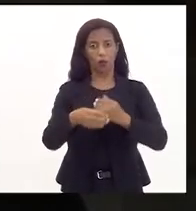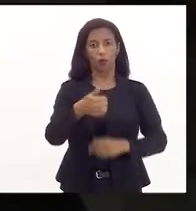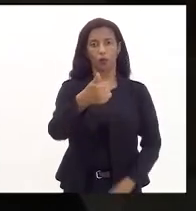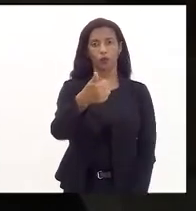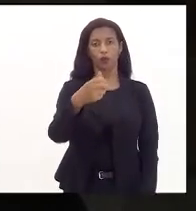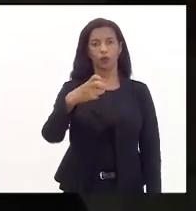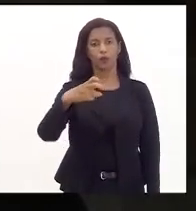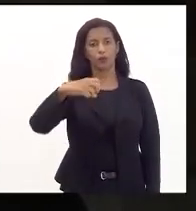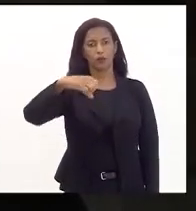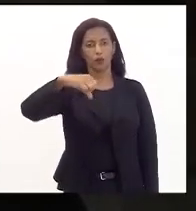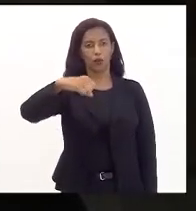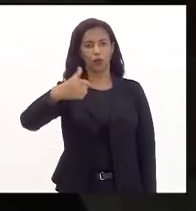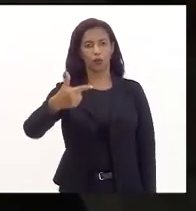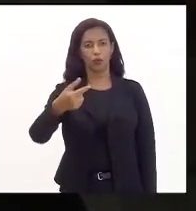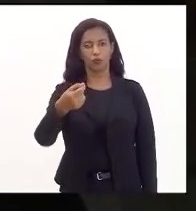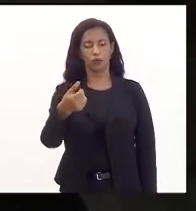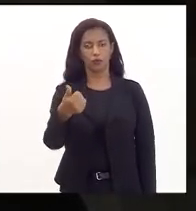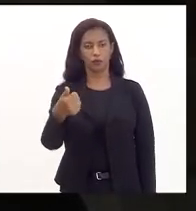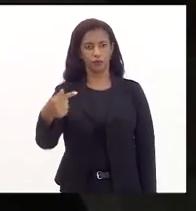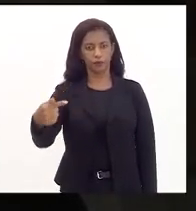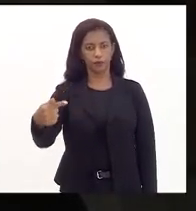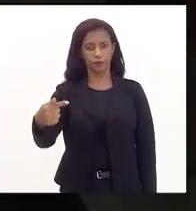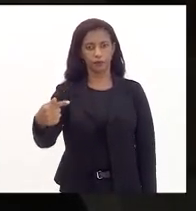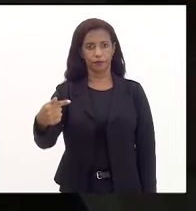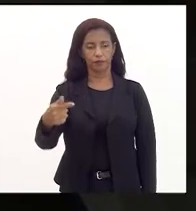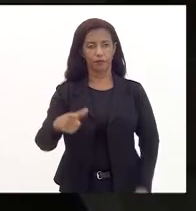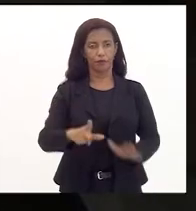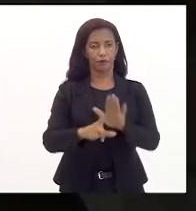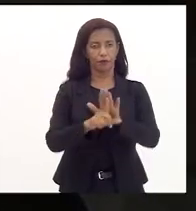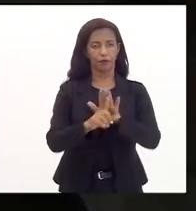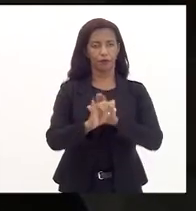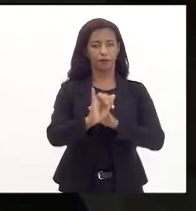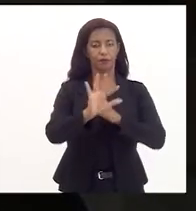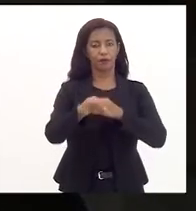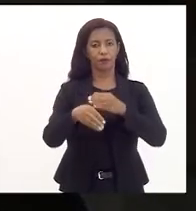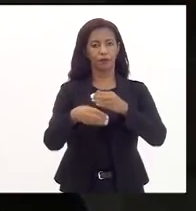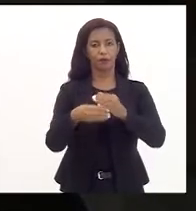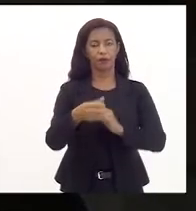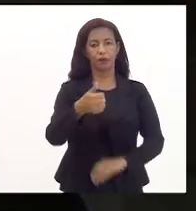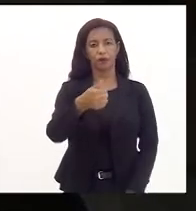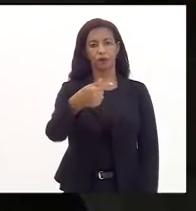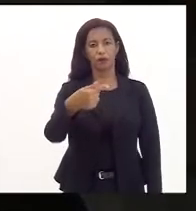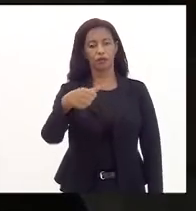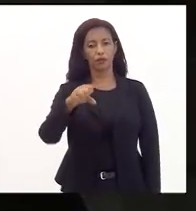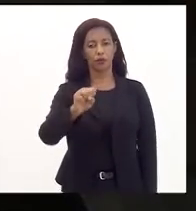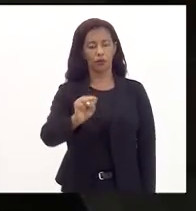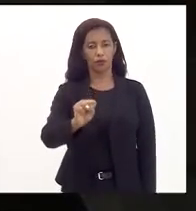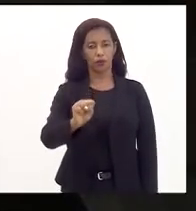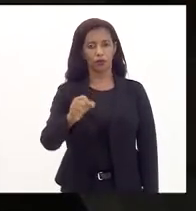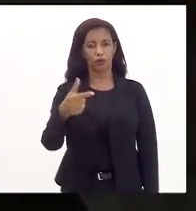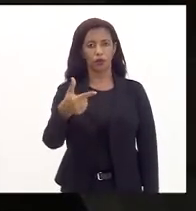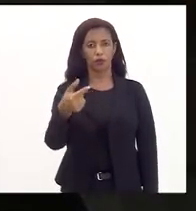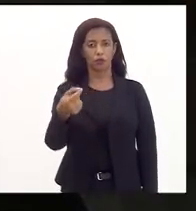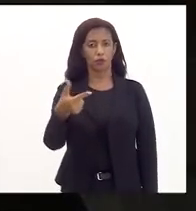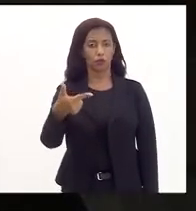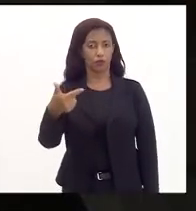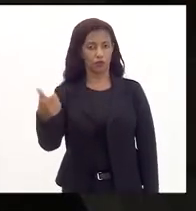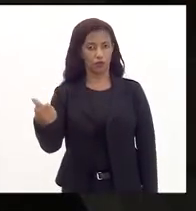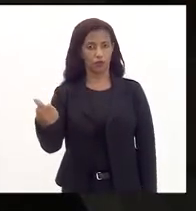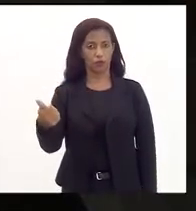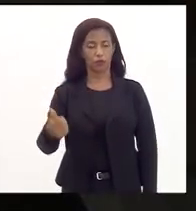159 de 2017, a Lei Complementar 178 de